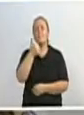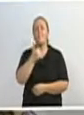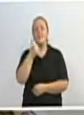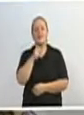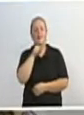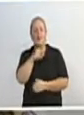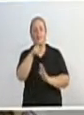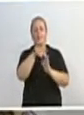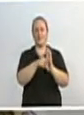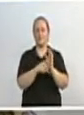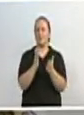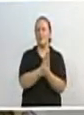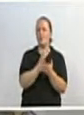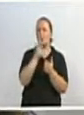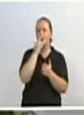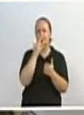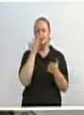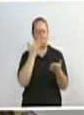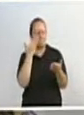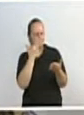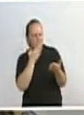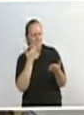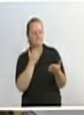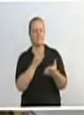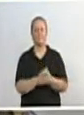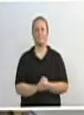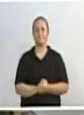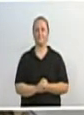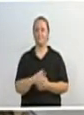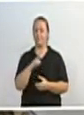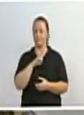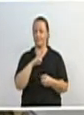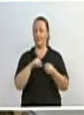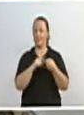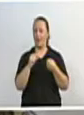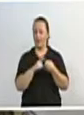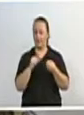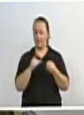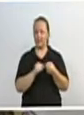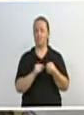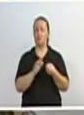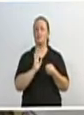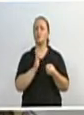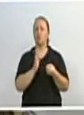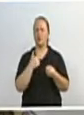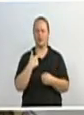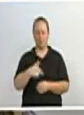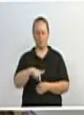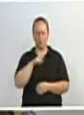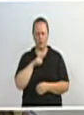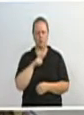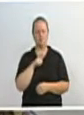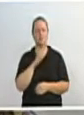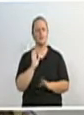que ainda passaram. Existe um artigo, eu tinha qualificado como artigo,